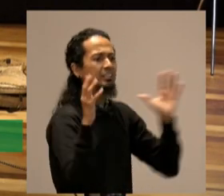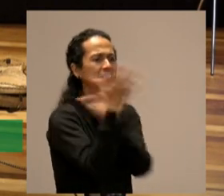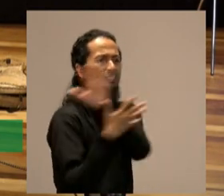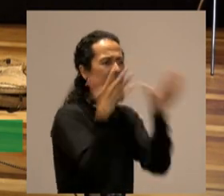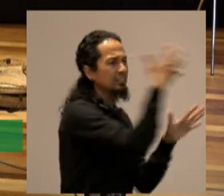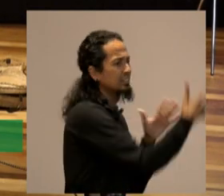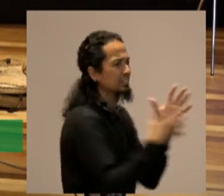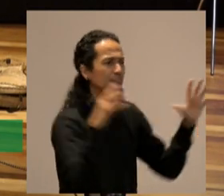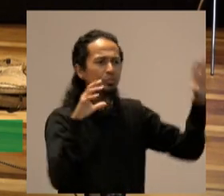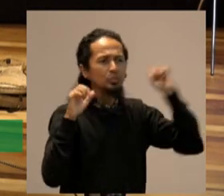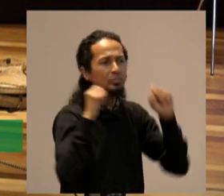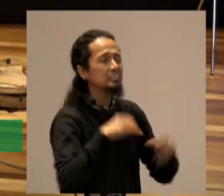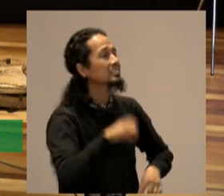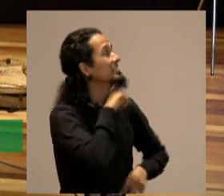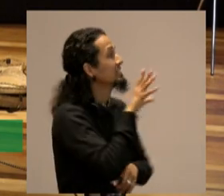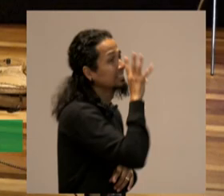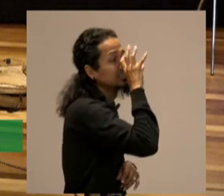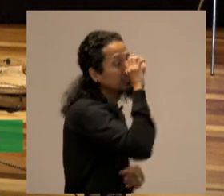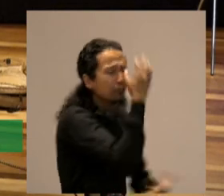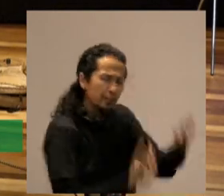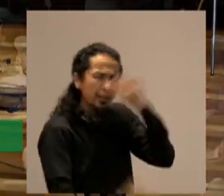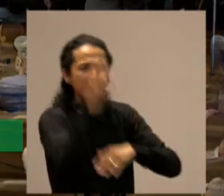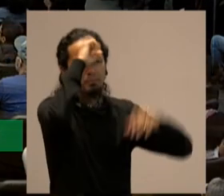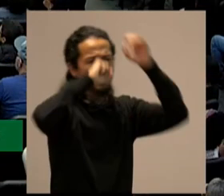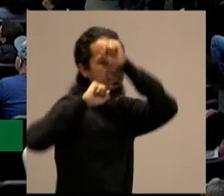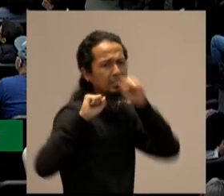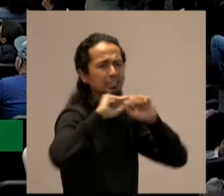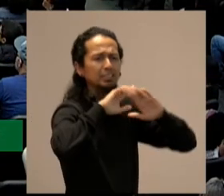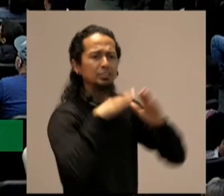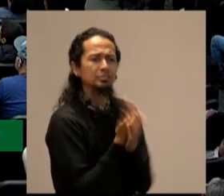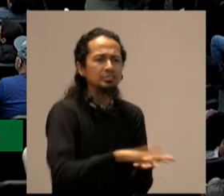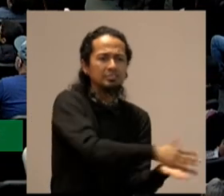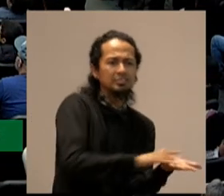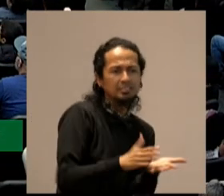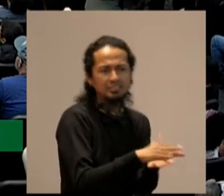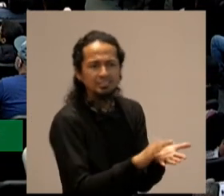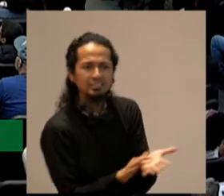negou o amor, vem aprender na beija-flor.